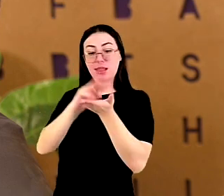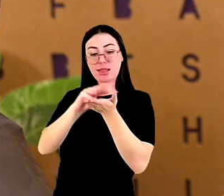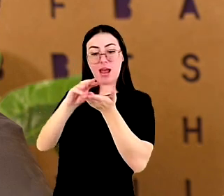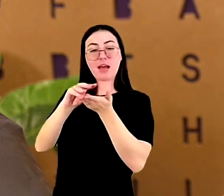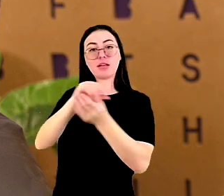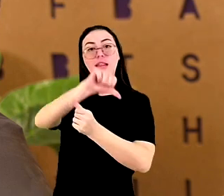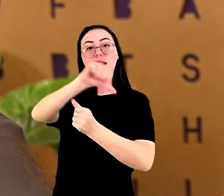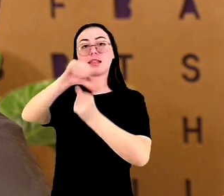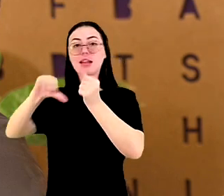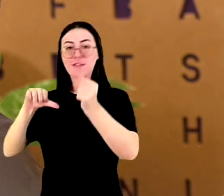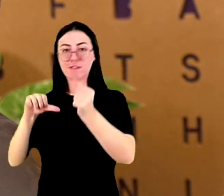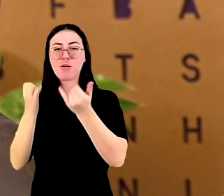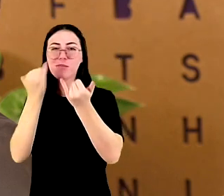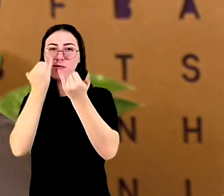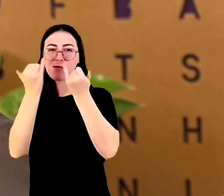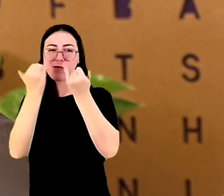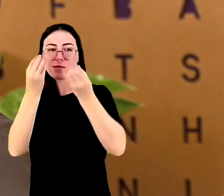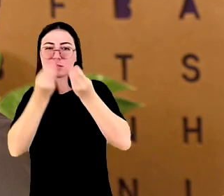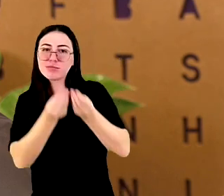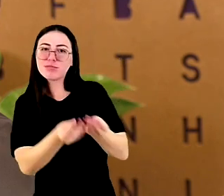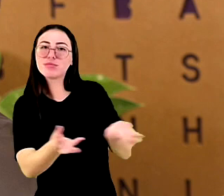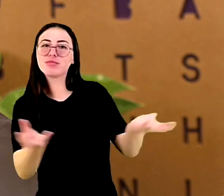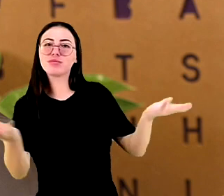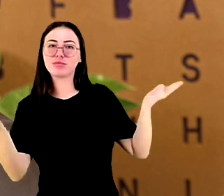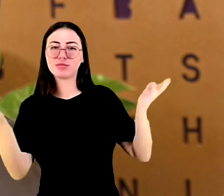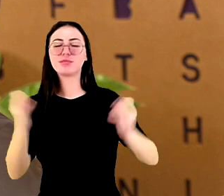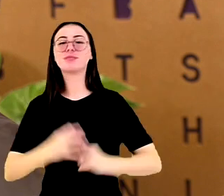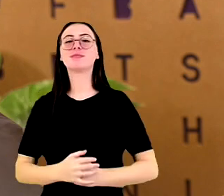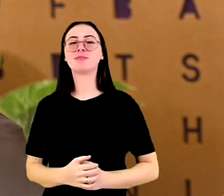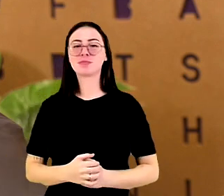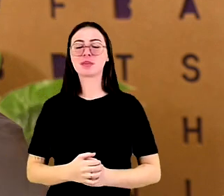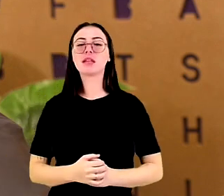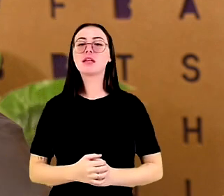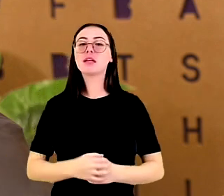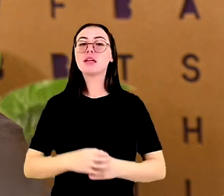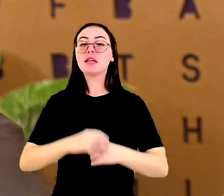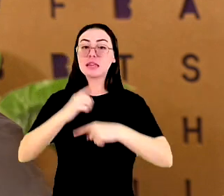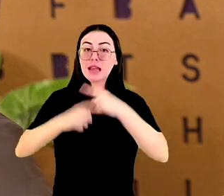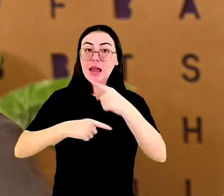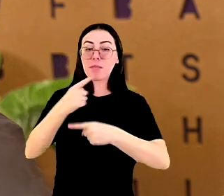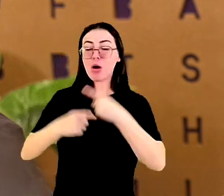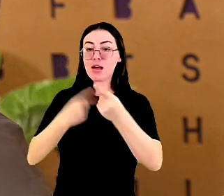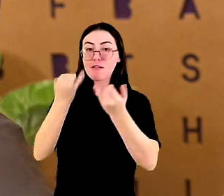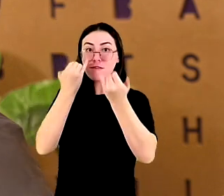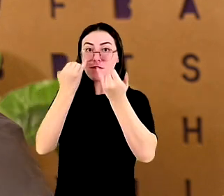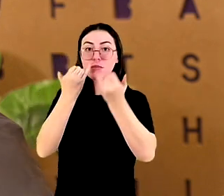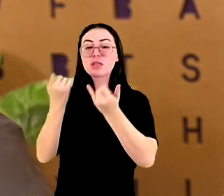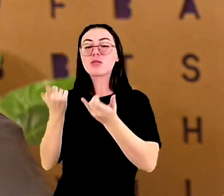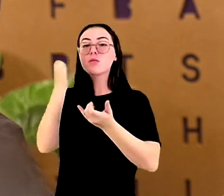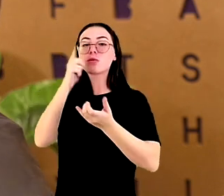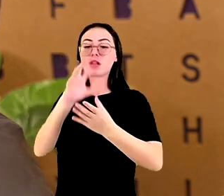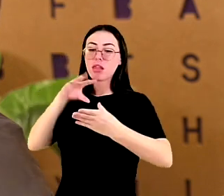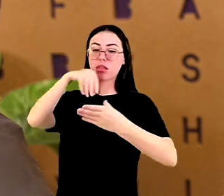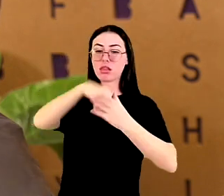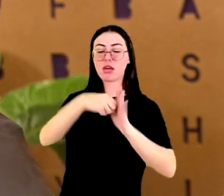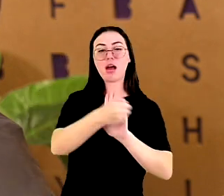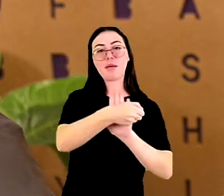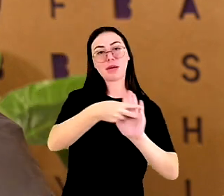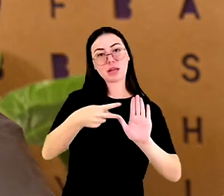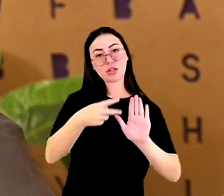nossa solução é apresentada, seja aplicativo ou web. Então, a gente integra aí boa parte